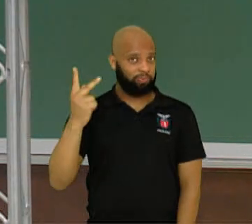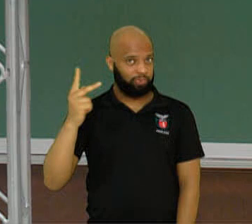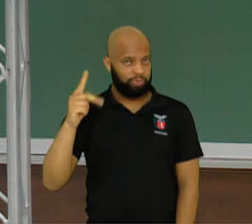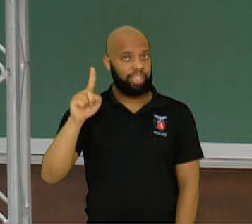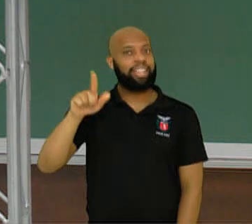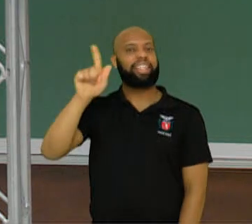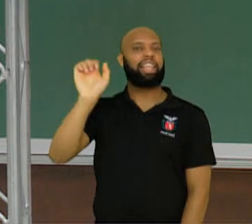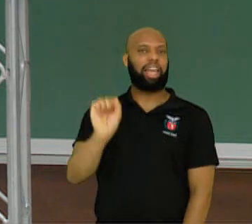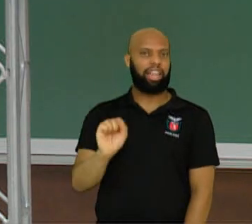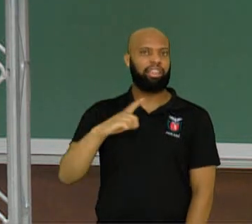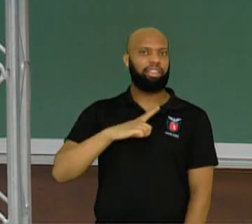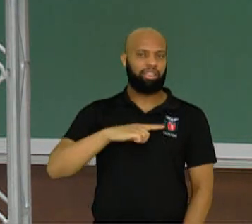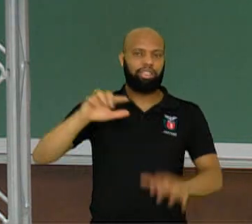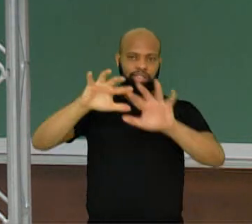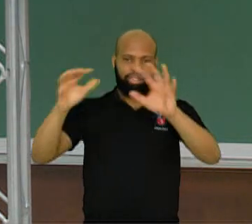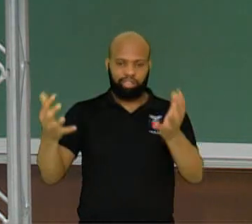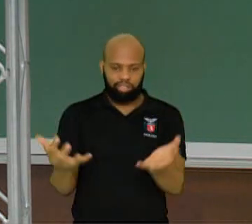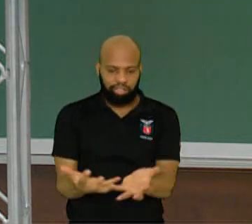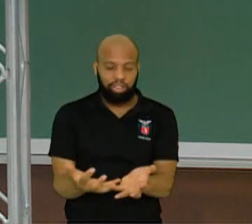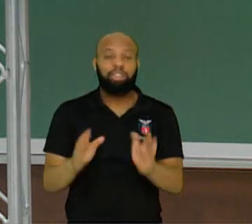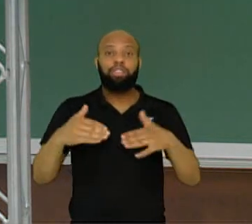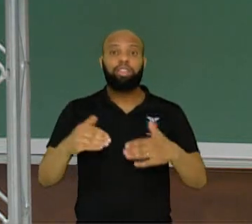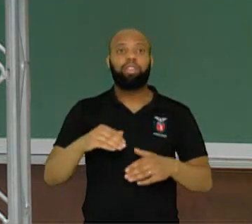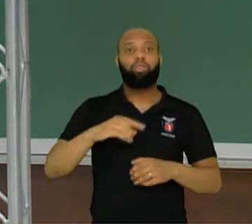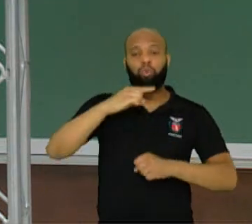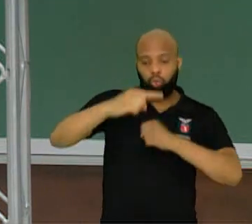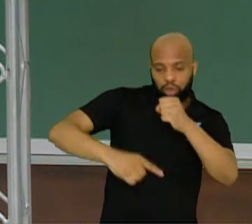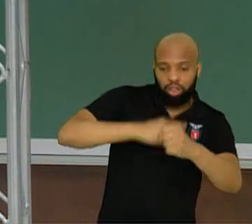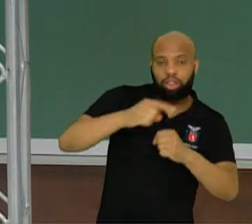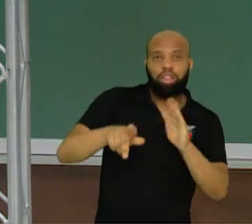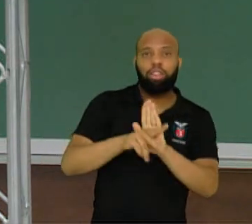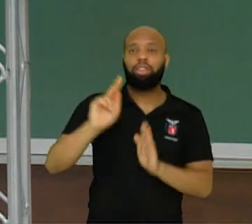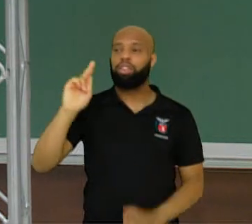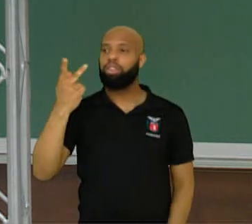O hidrogênio, o átomo de hidrogênio, apresenta